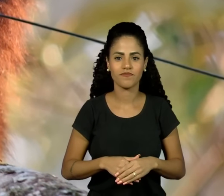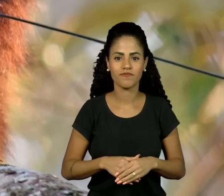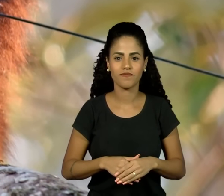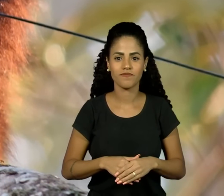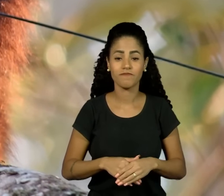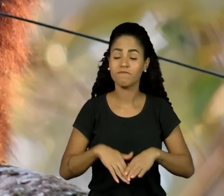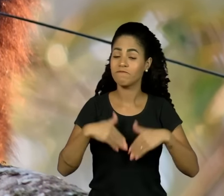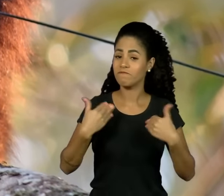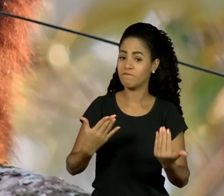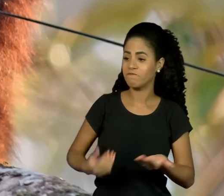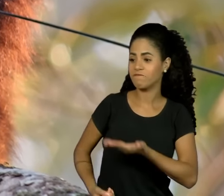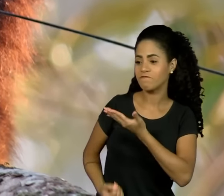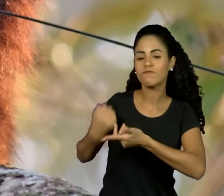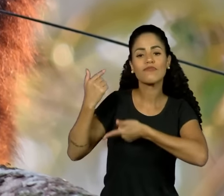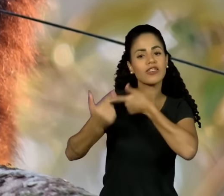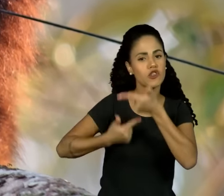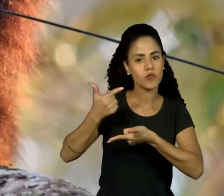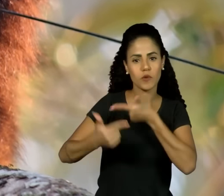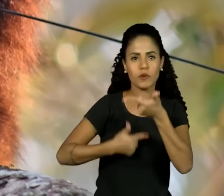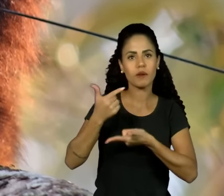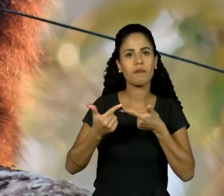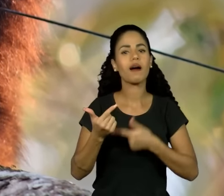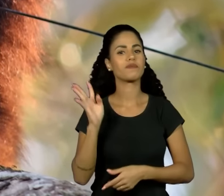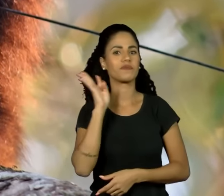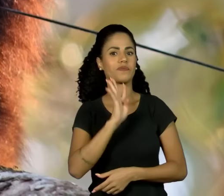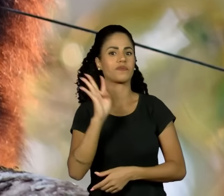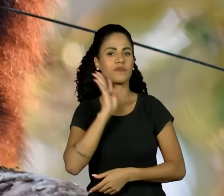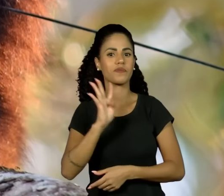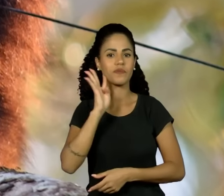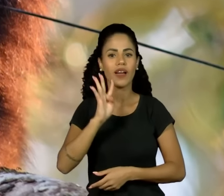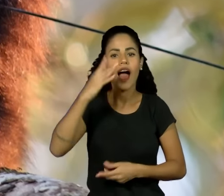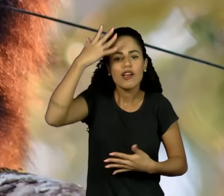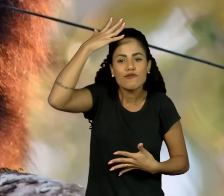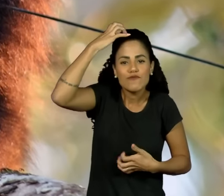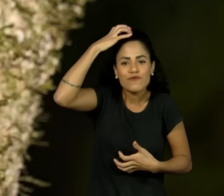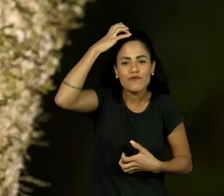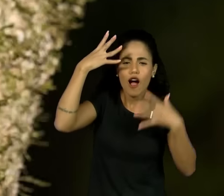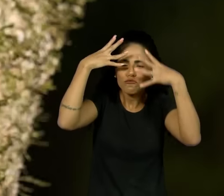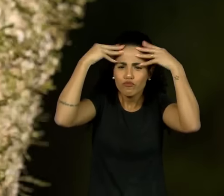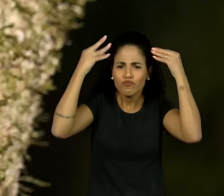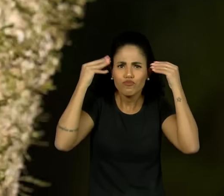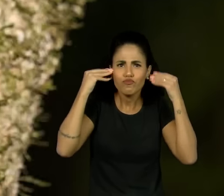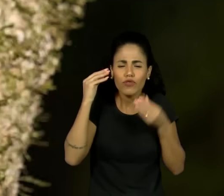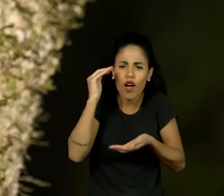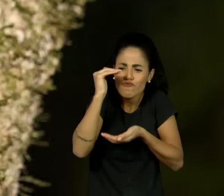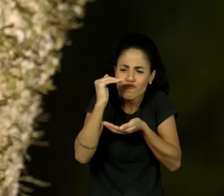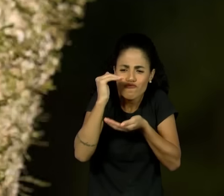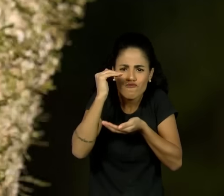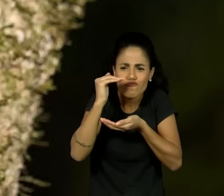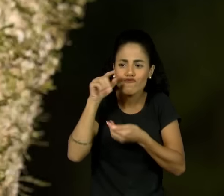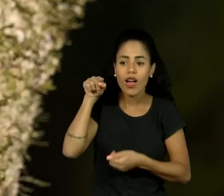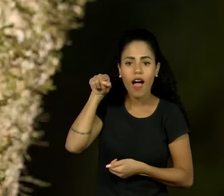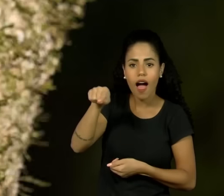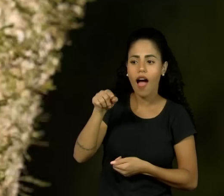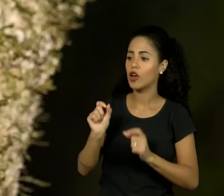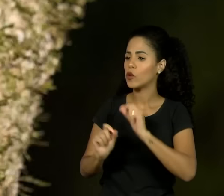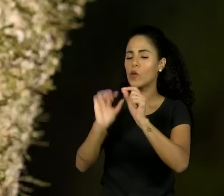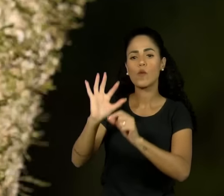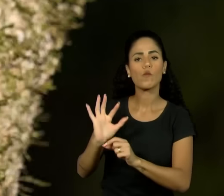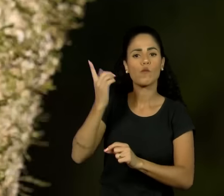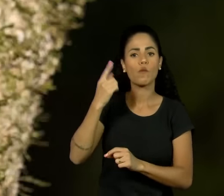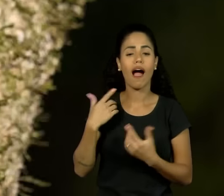O resultado do trabalho é animador. O mico-leão preto, que no passado era classificado como criticamente